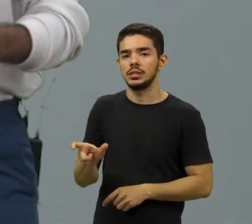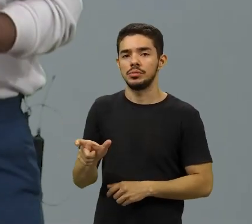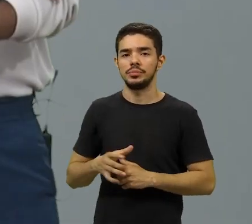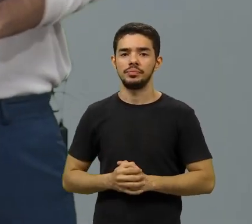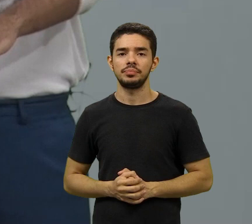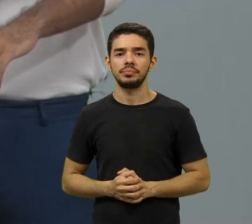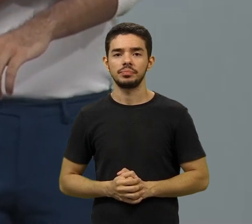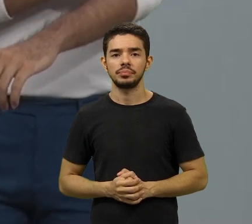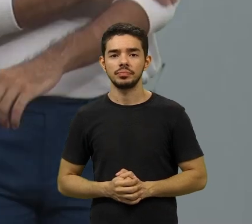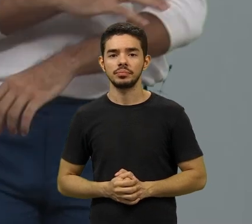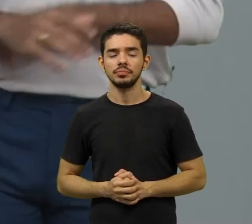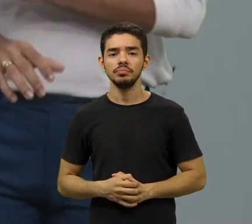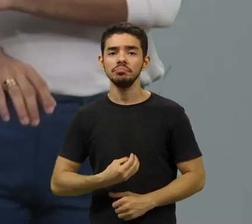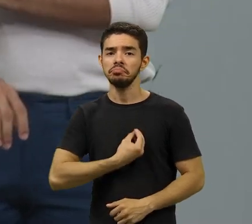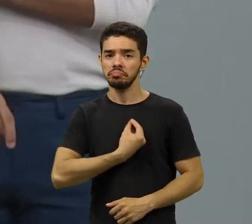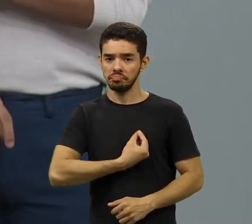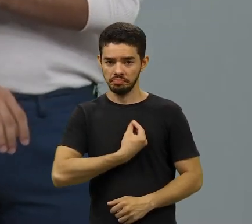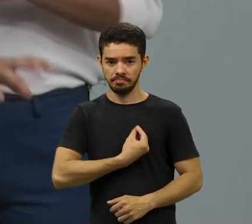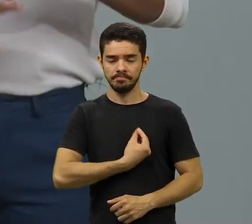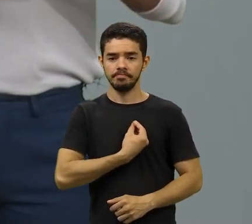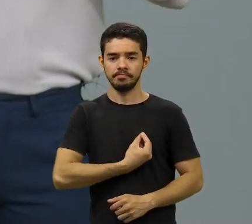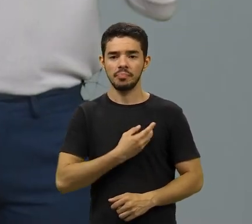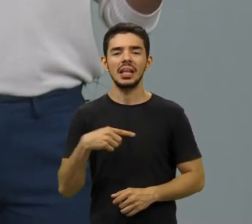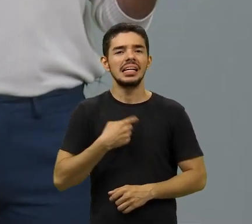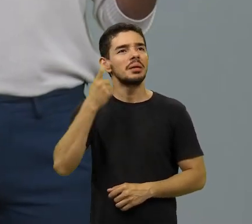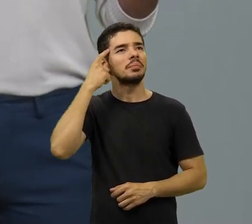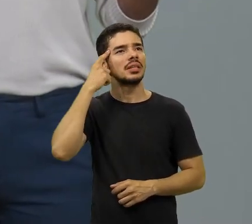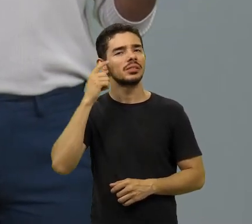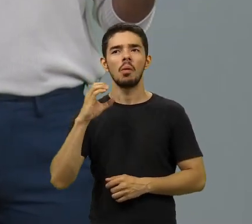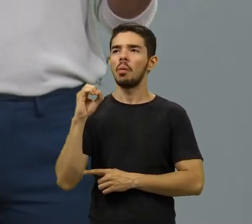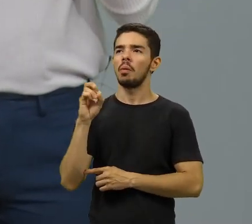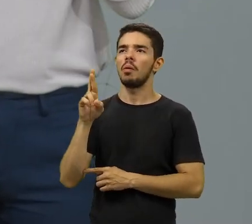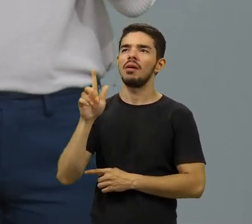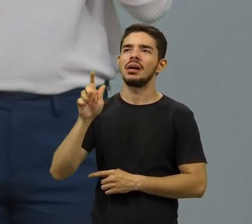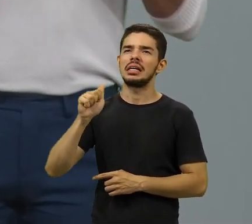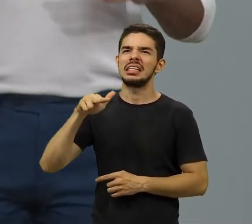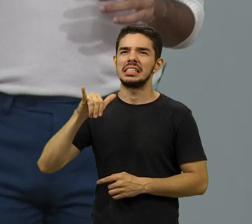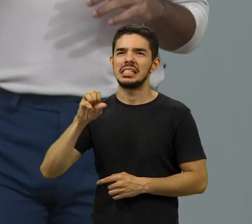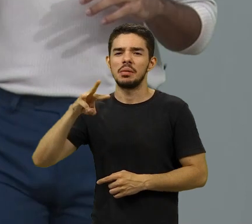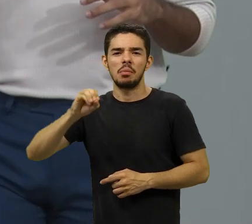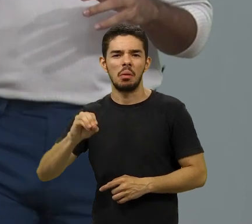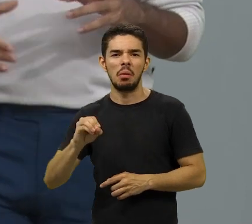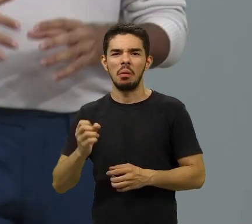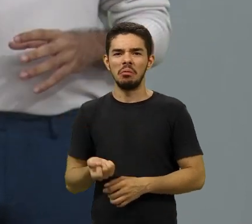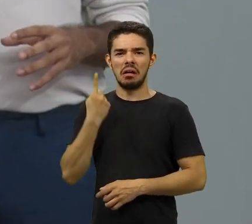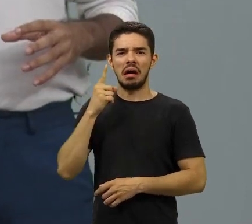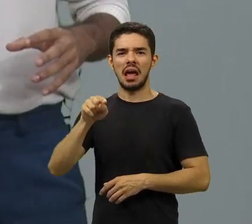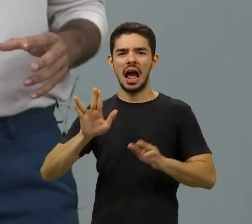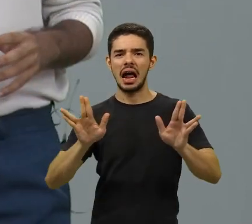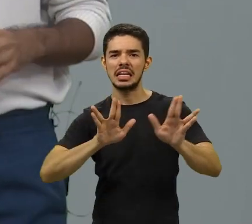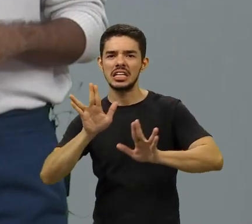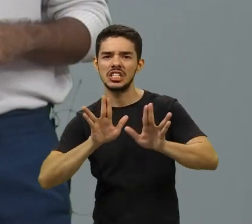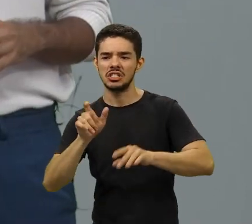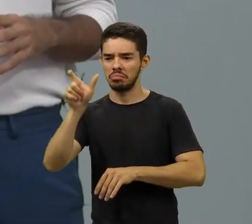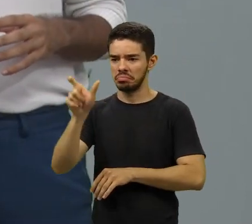gente fala de organismo, a gente pensa assim, coisa fora da realidade, né? Em um alienígena, um organismo vivo